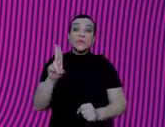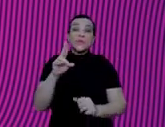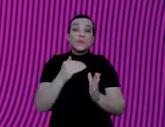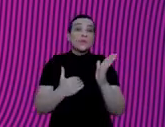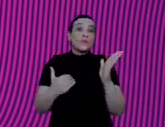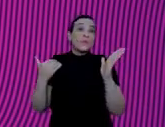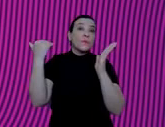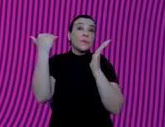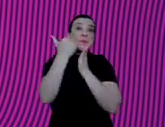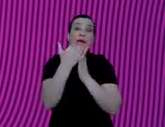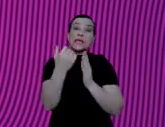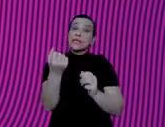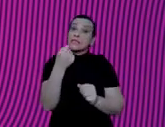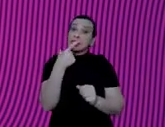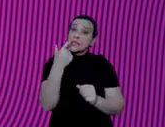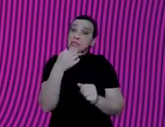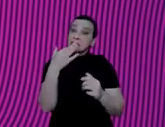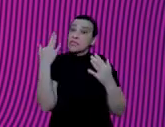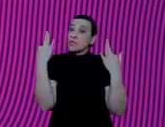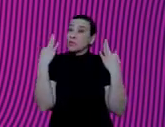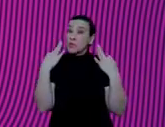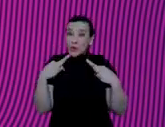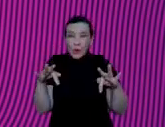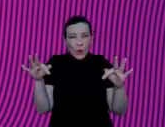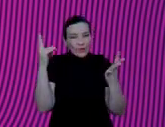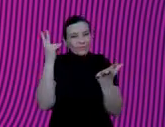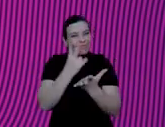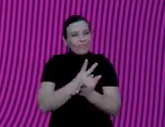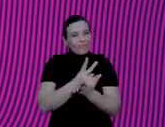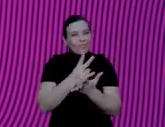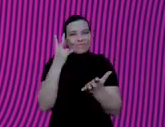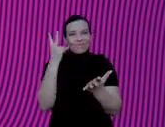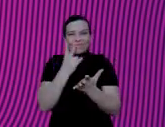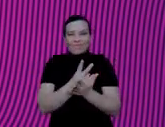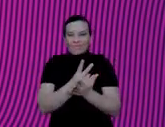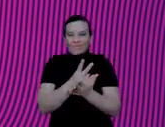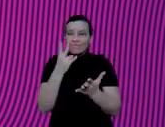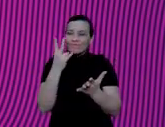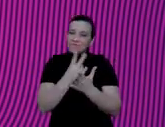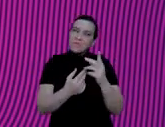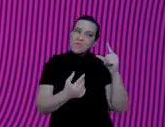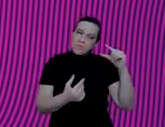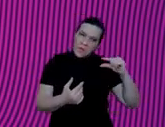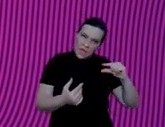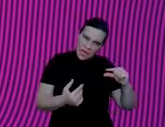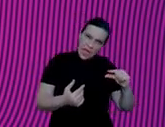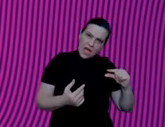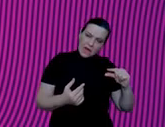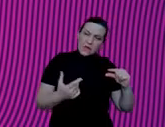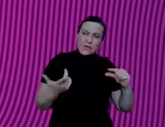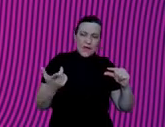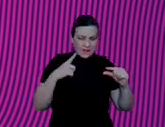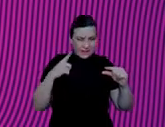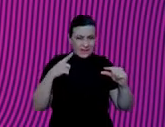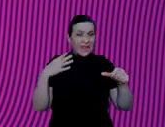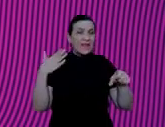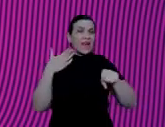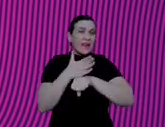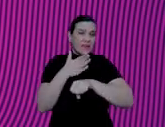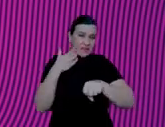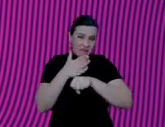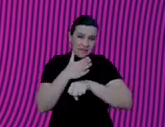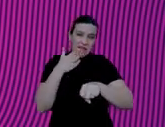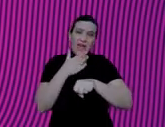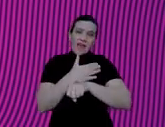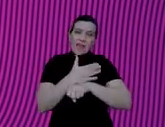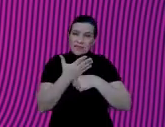de dor repetida, de dor crônica, com menor gravidade, né? Que tem acesso a serviços de saúde, que